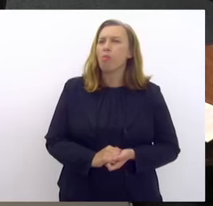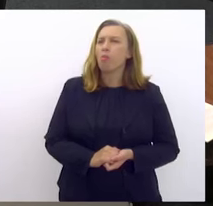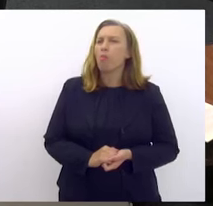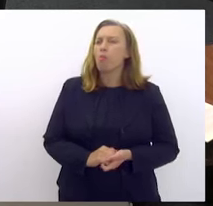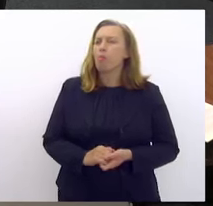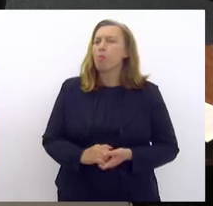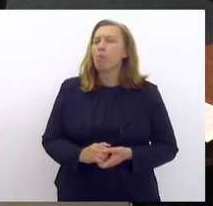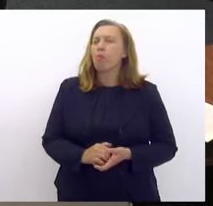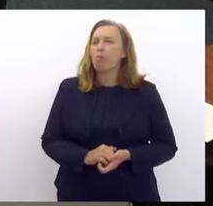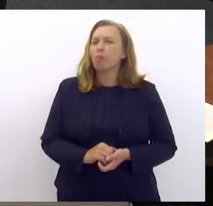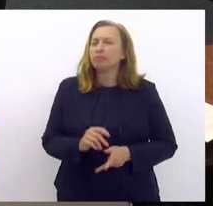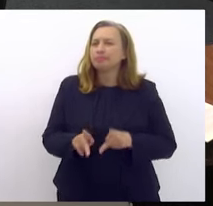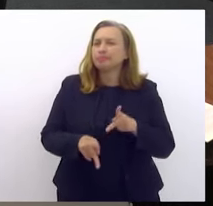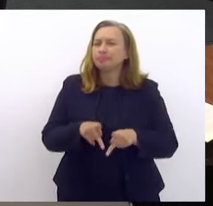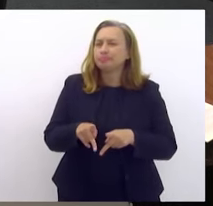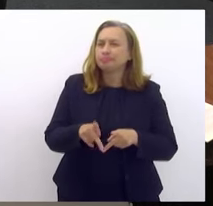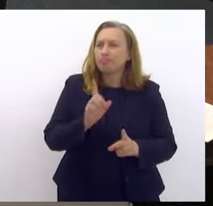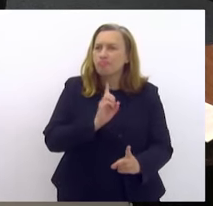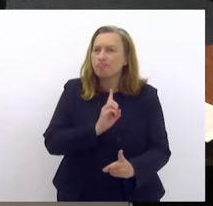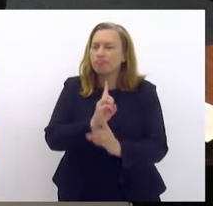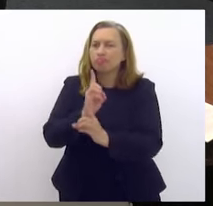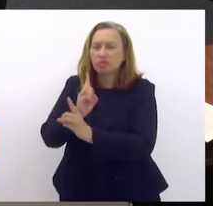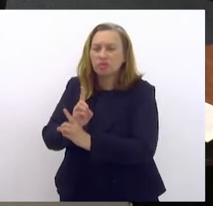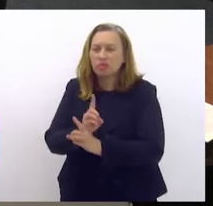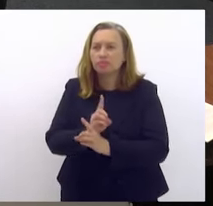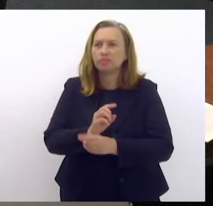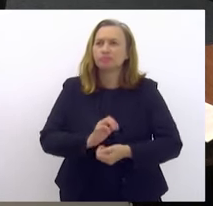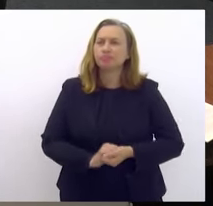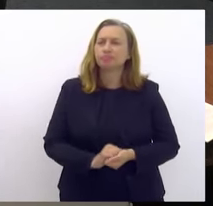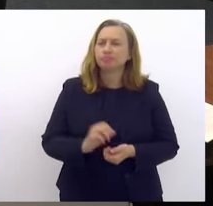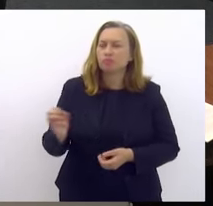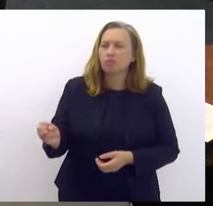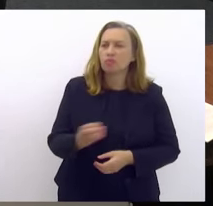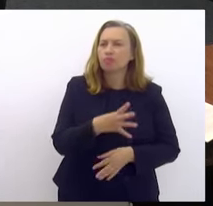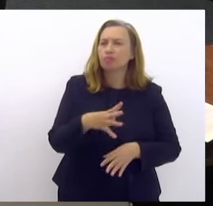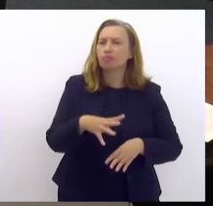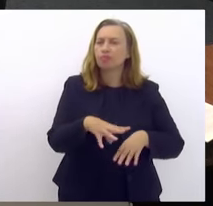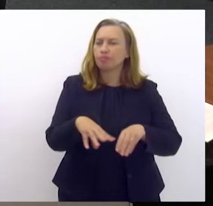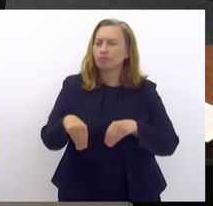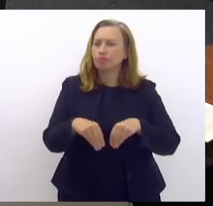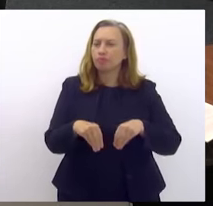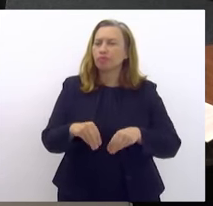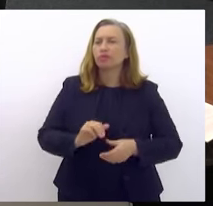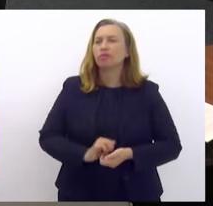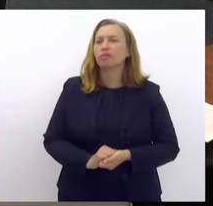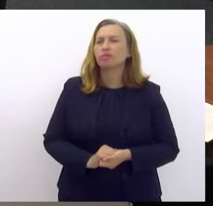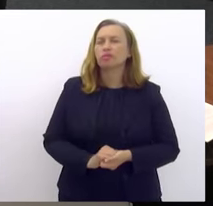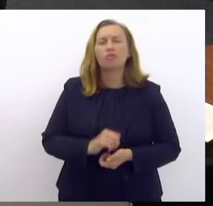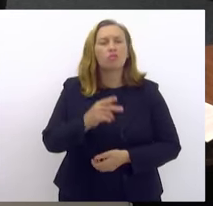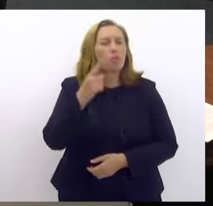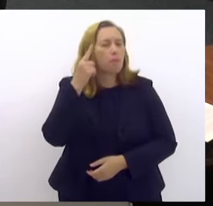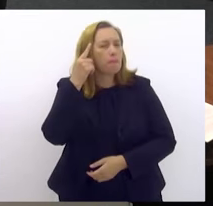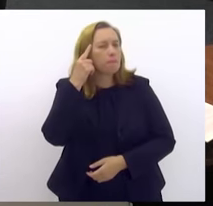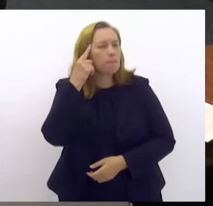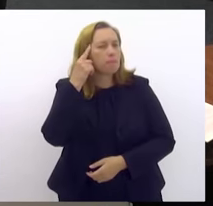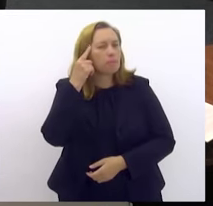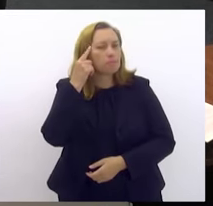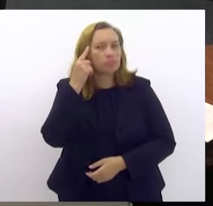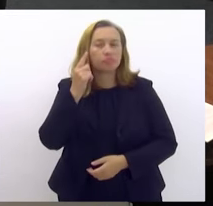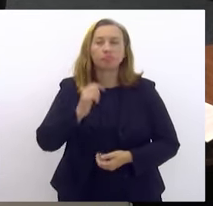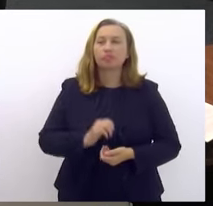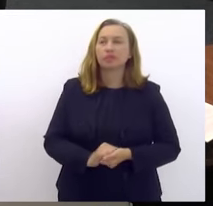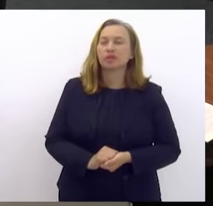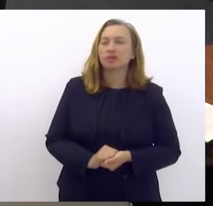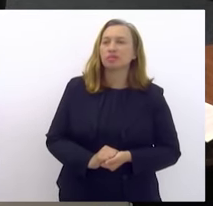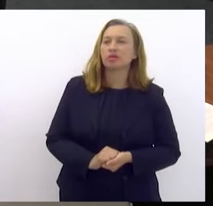descobriram continentes, que descobriram novas terras. Eu ponho isso para reflexão, até de